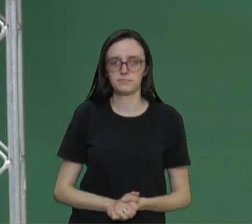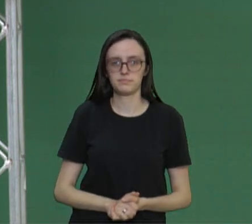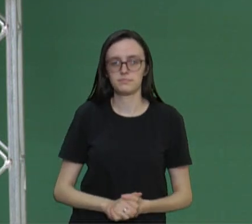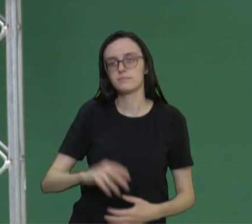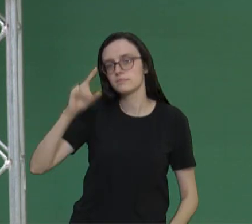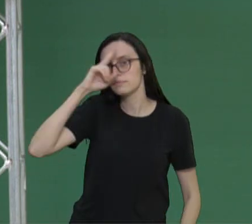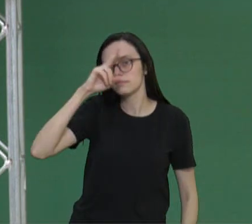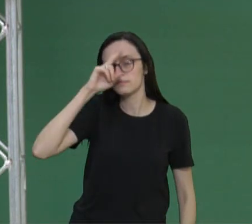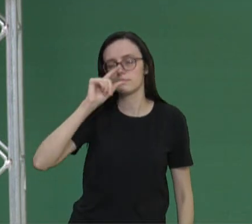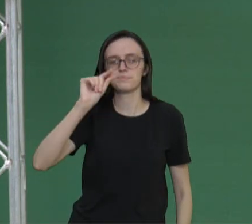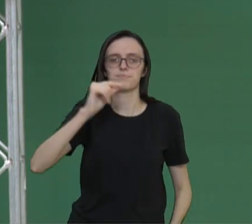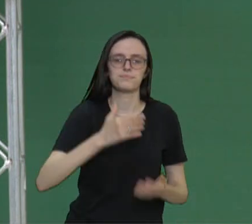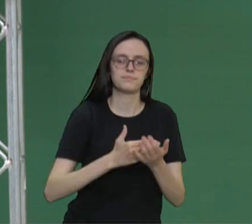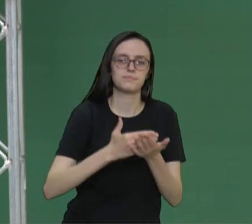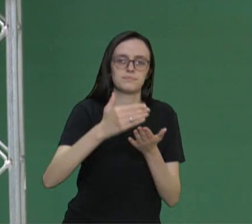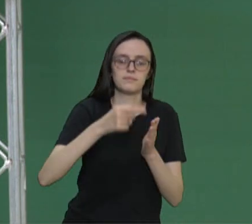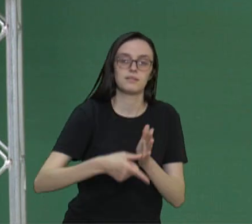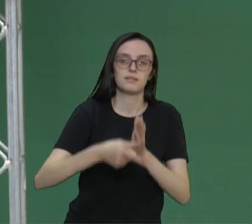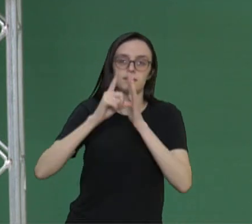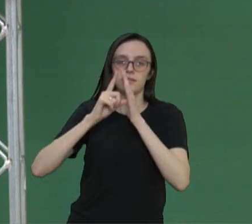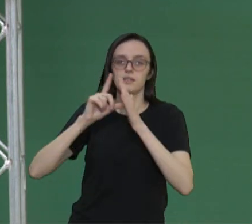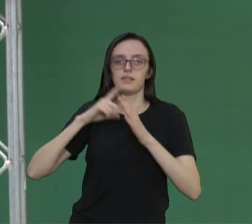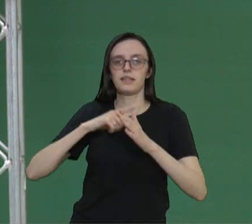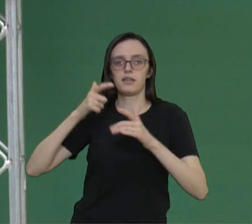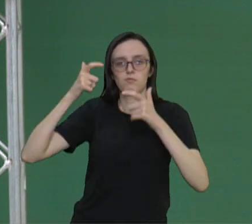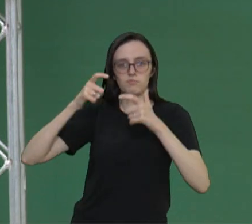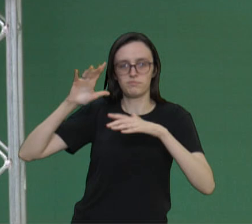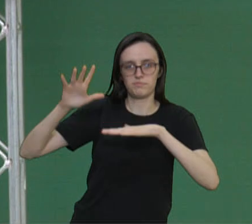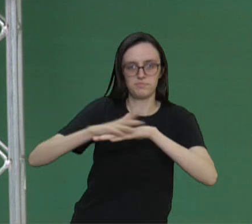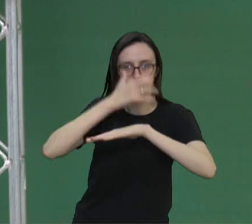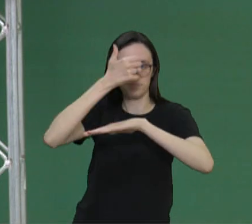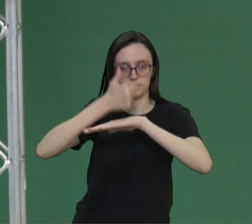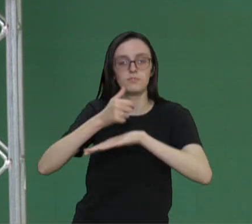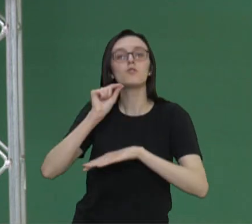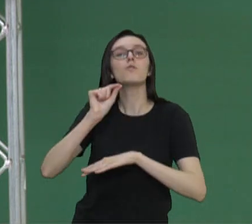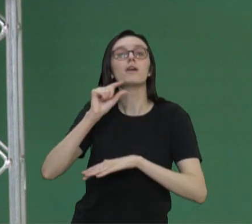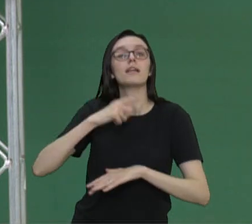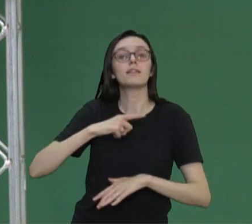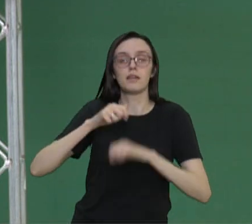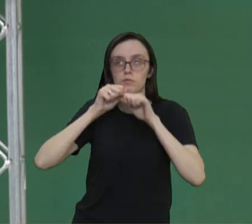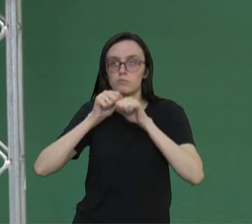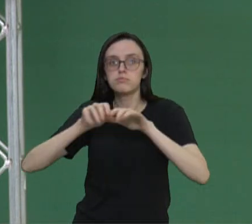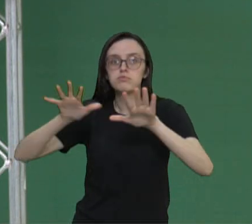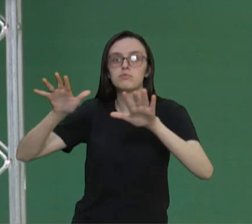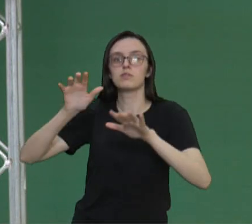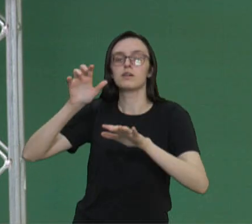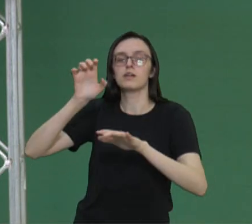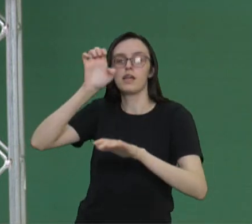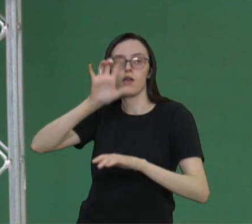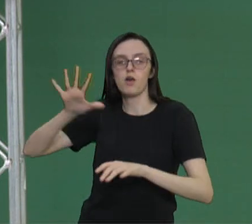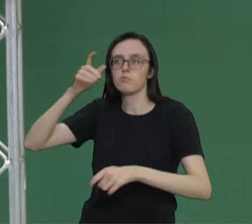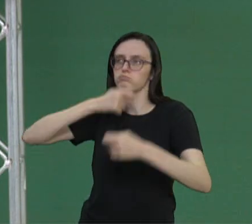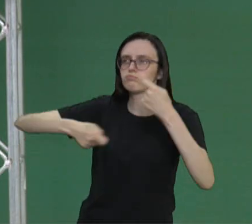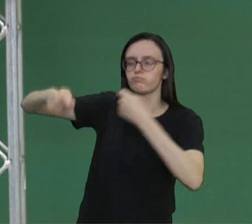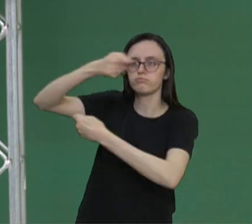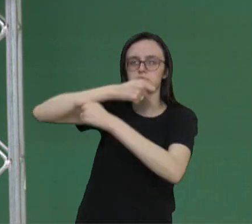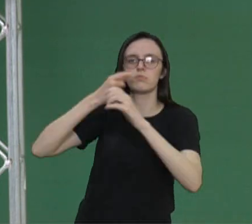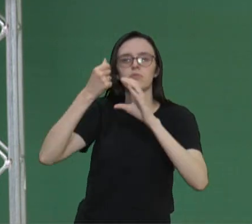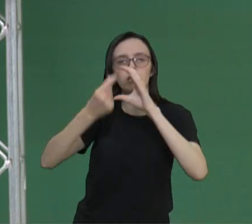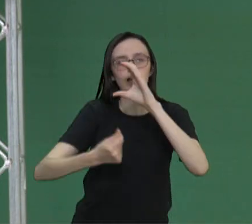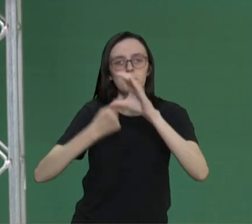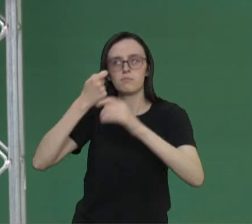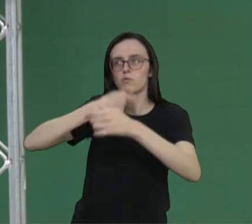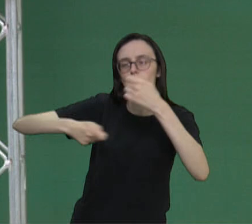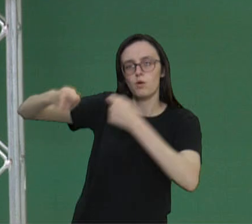no início, lá antes da colonização, nós tínhamos lá a expansão comercial na Europa, né? O chamado capitalismo